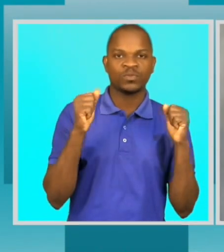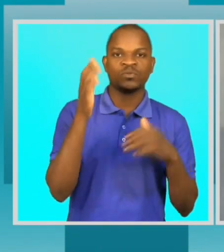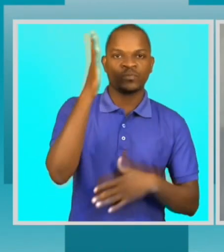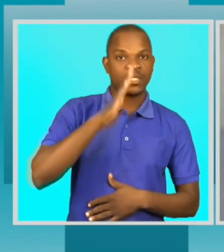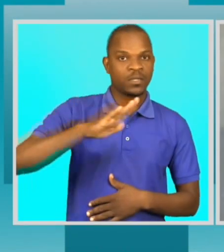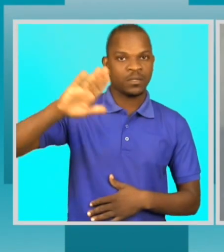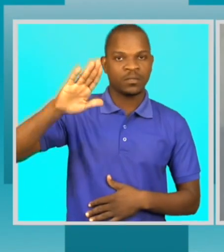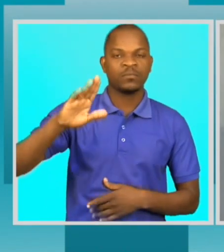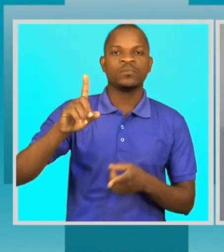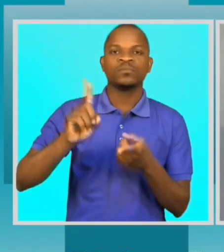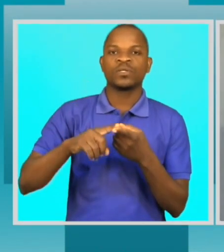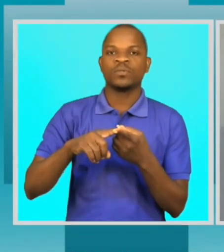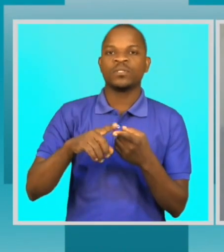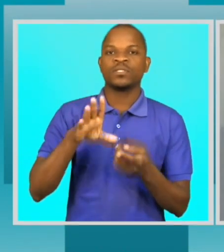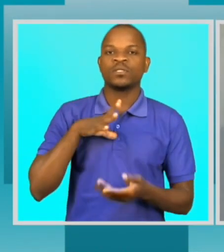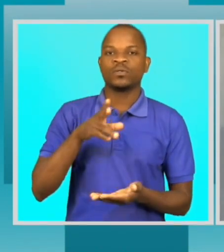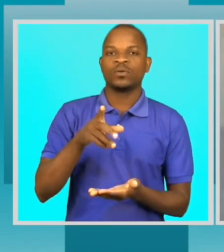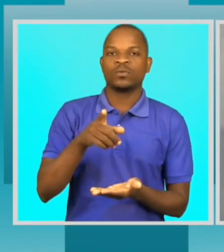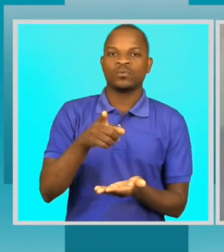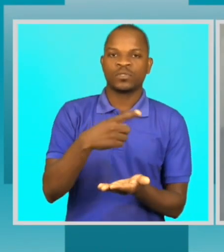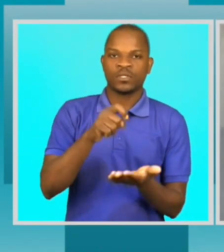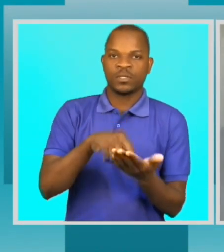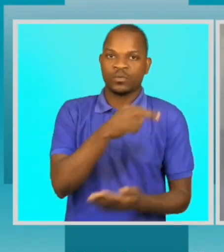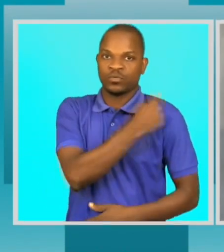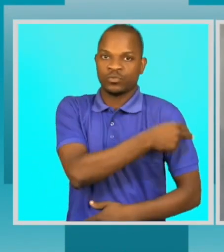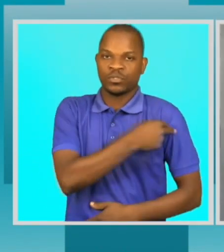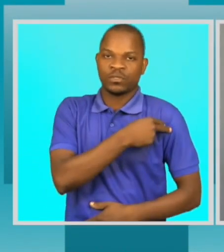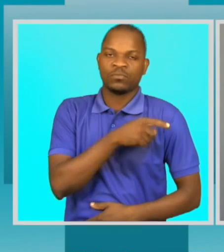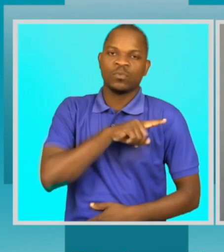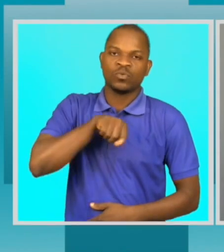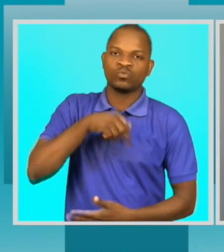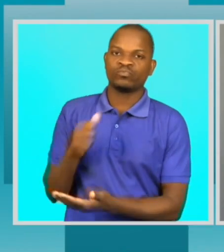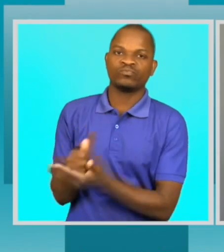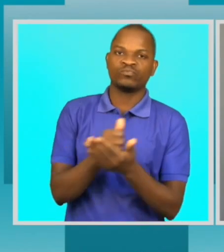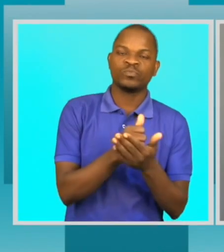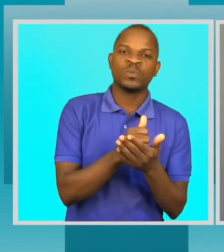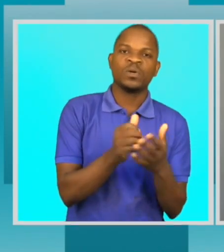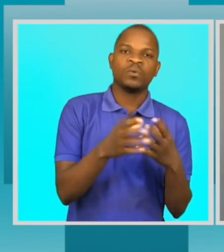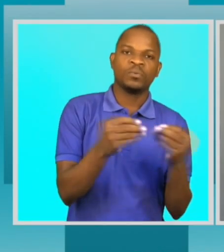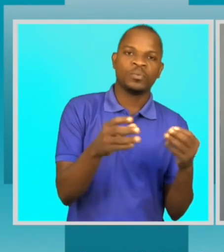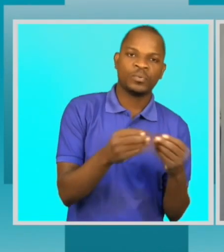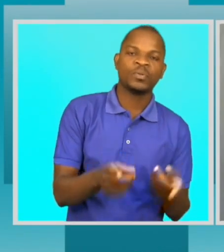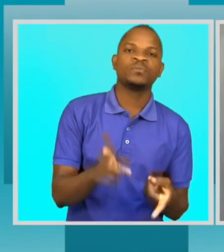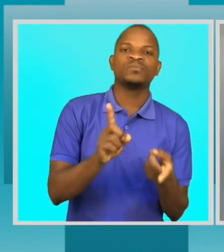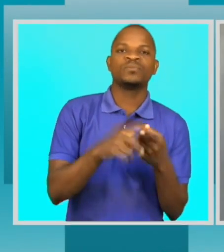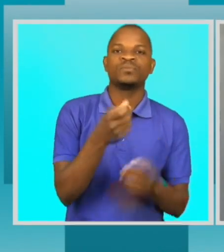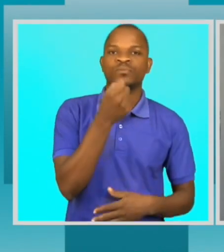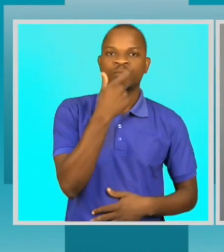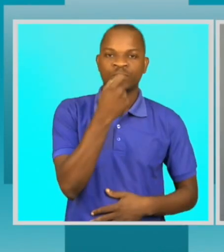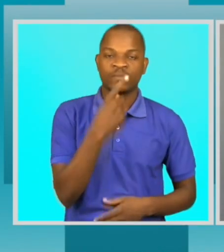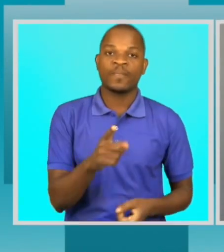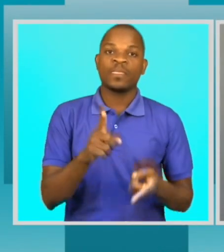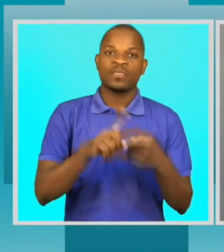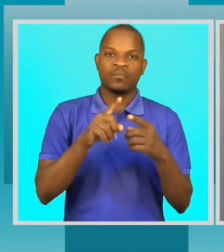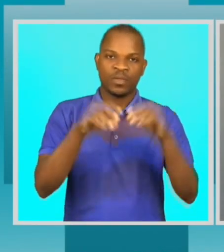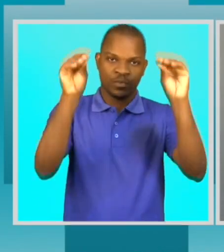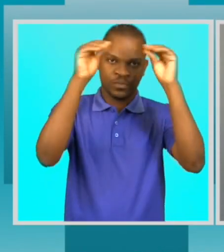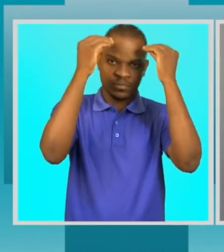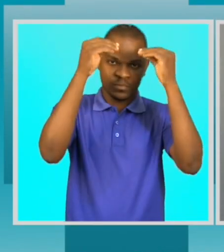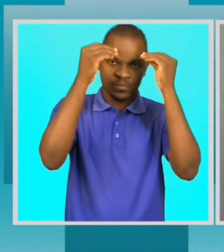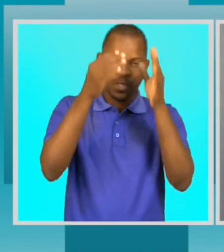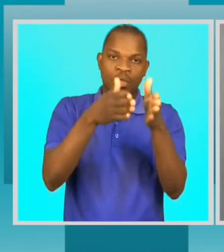especificamente do Hospital Central, temos apoiado em medicamentos, equipamentos, a formação de técnicos de oftalmologia,